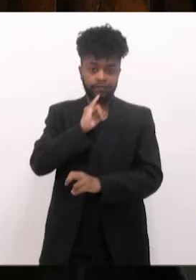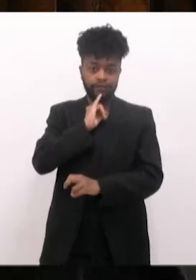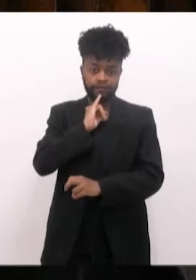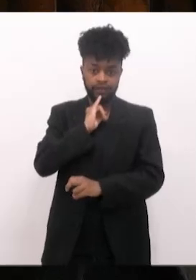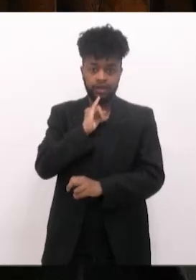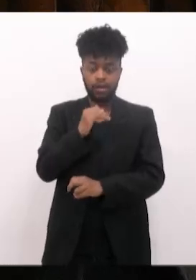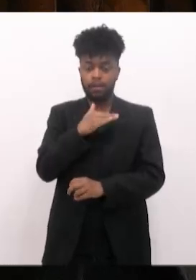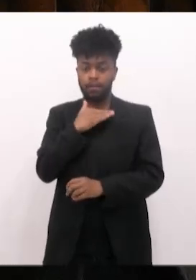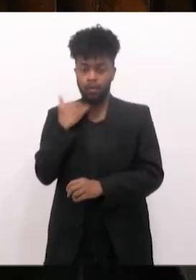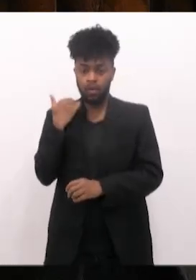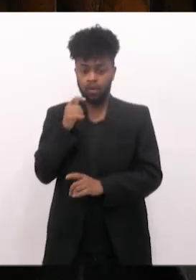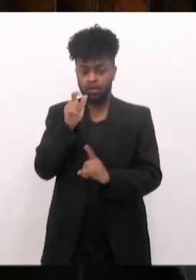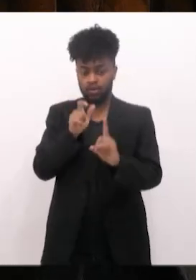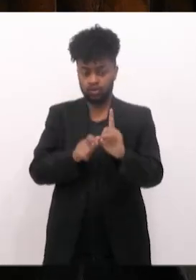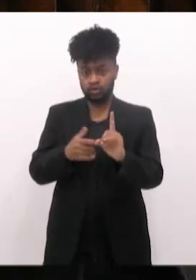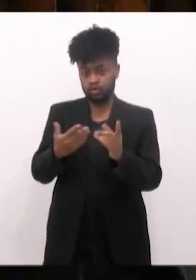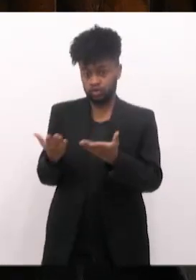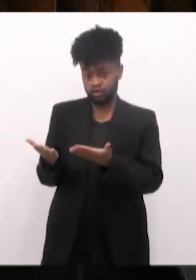uma jovem